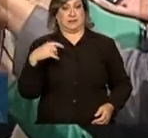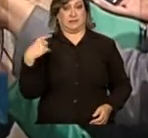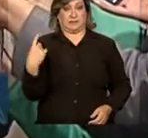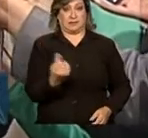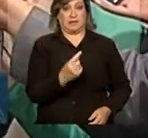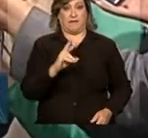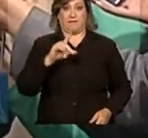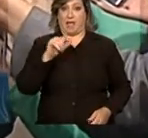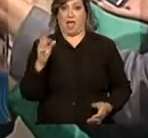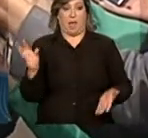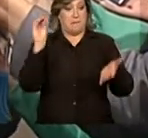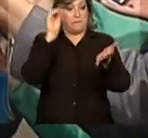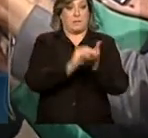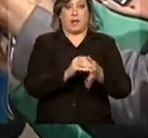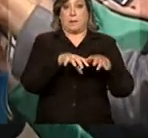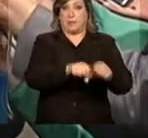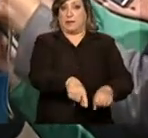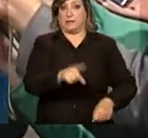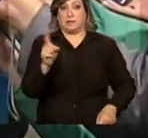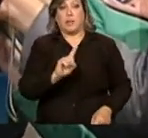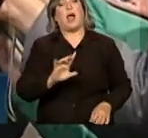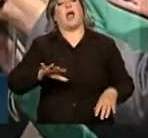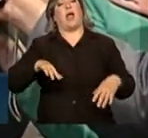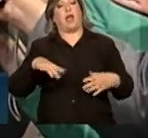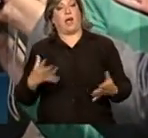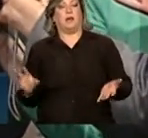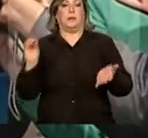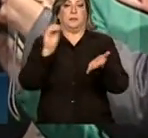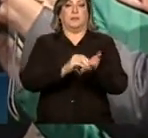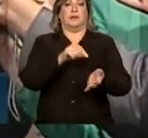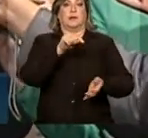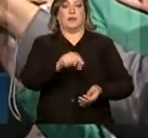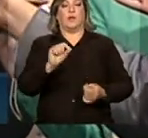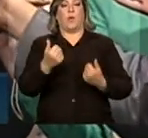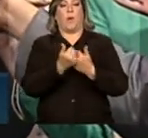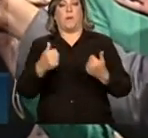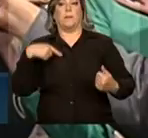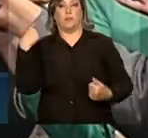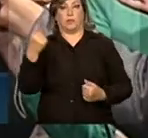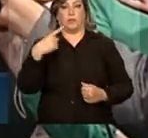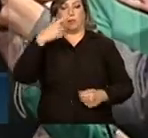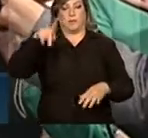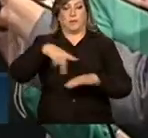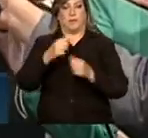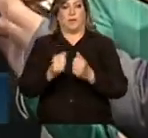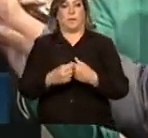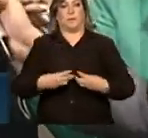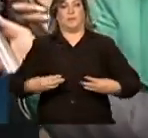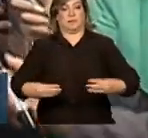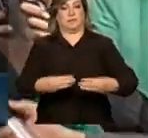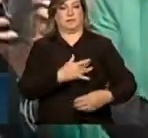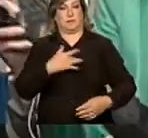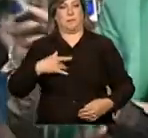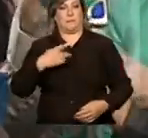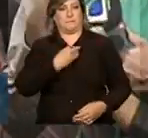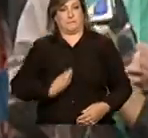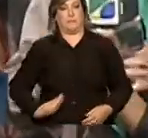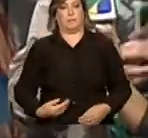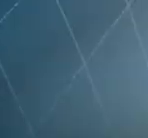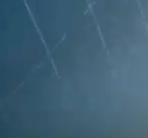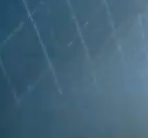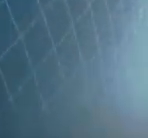esse primeiro grupo de profissionais nós preenchemos com a cooperação internacional como Ministério da Saúde obrigado